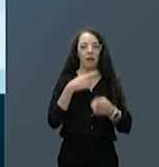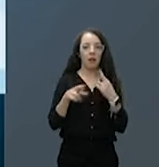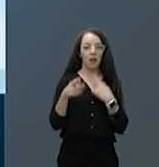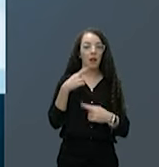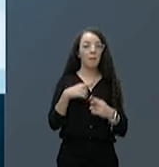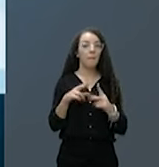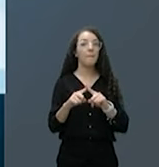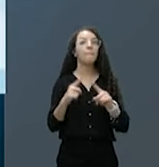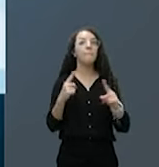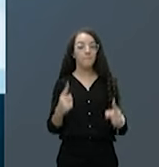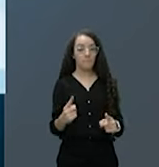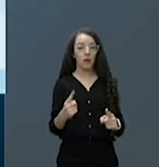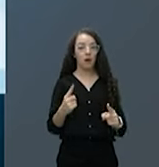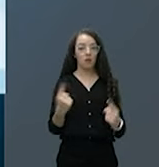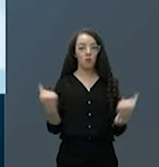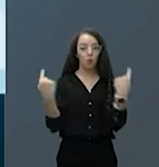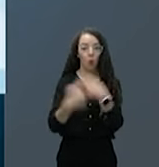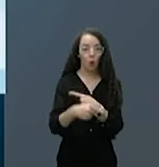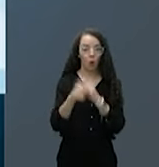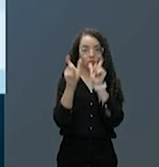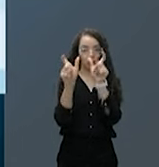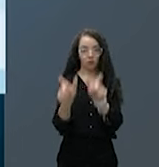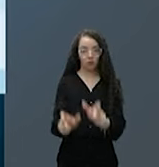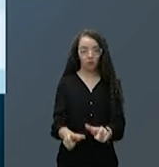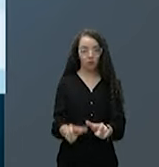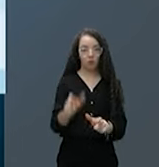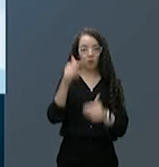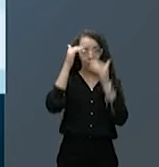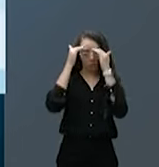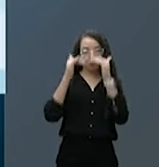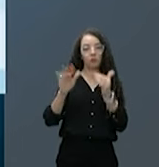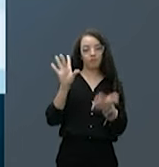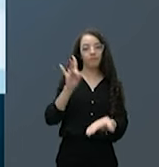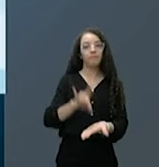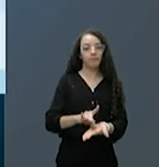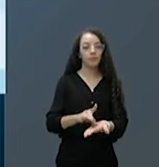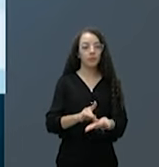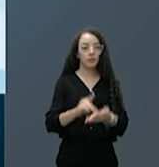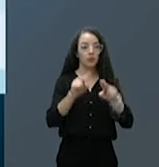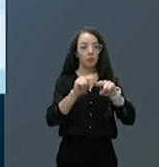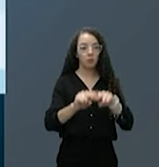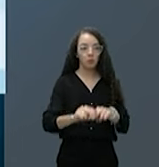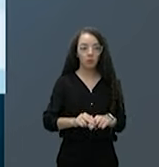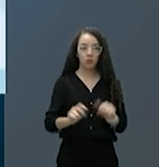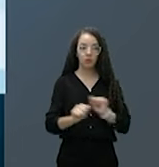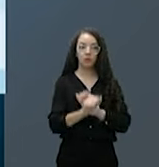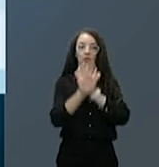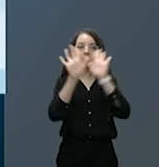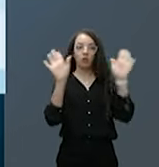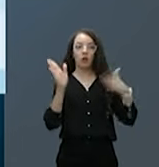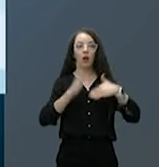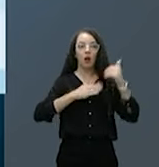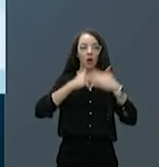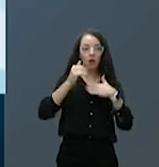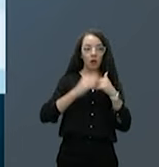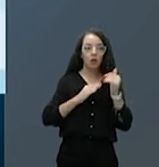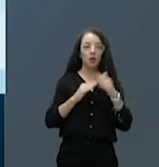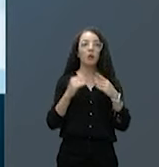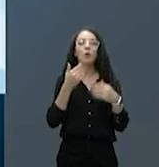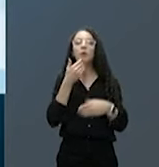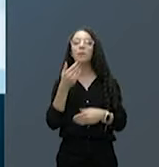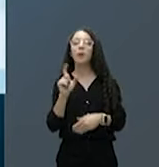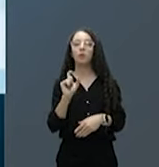de ofender. Portanto, tendo em vista a clara tipicidade das condutas praticadas, o que se pede aqui é a admissibilidade da